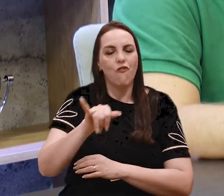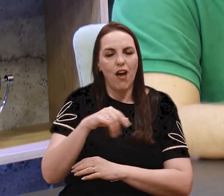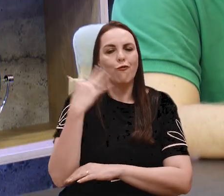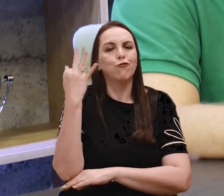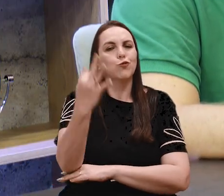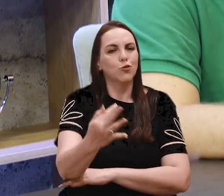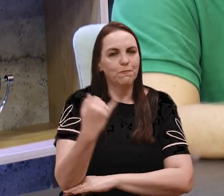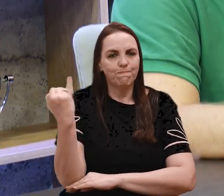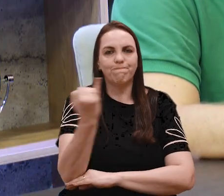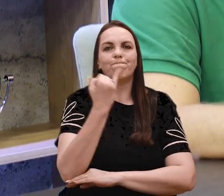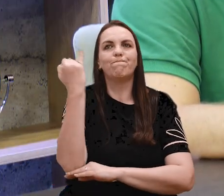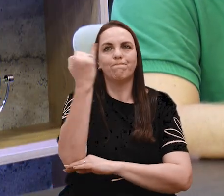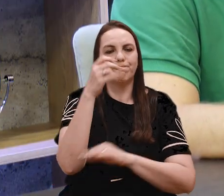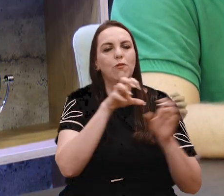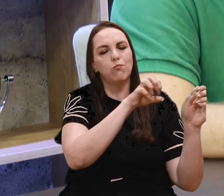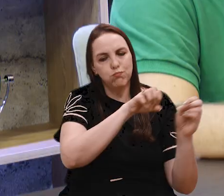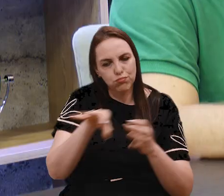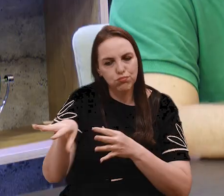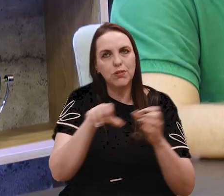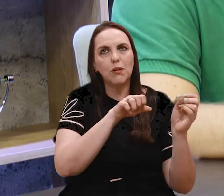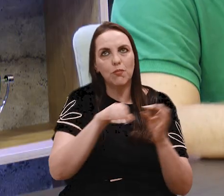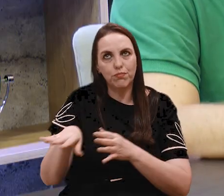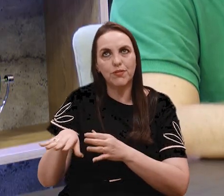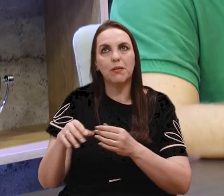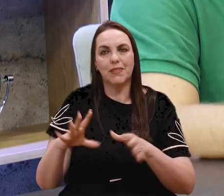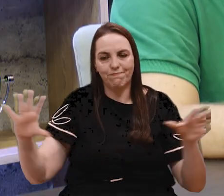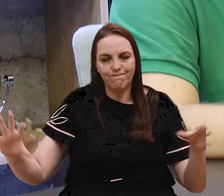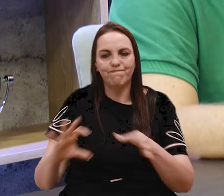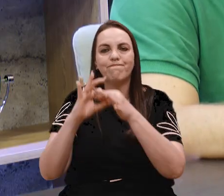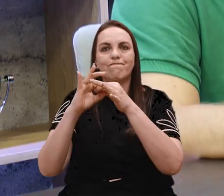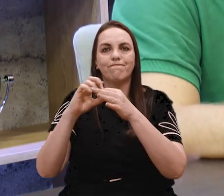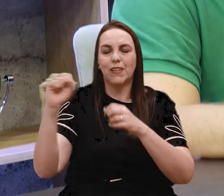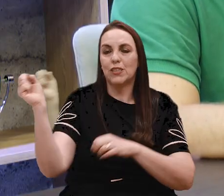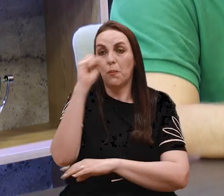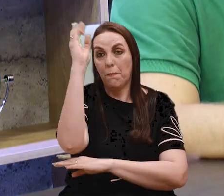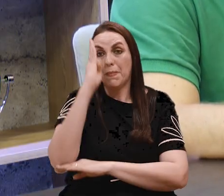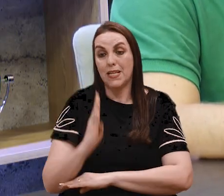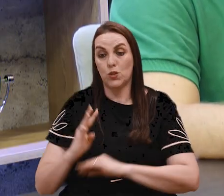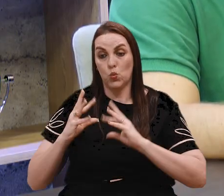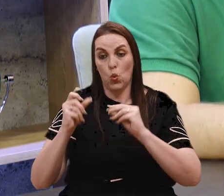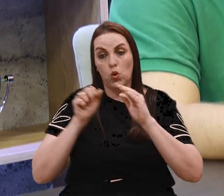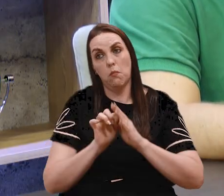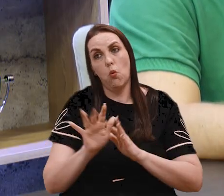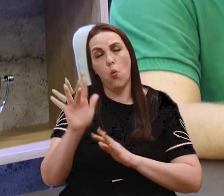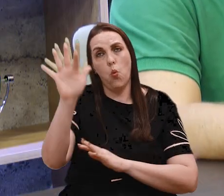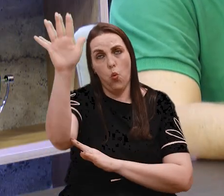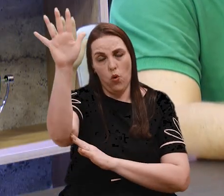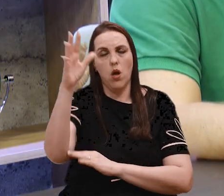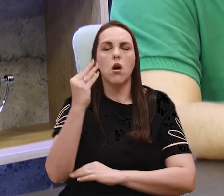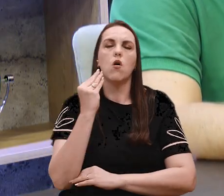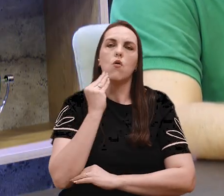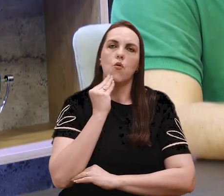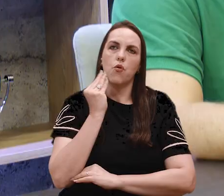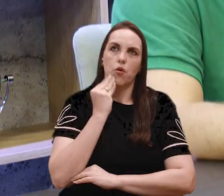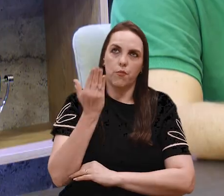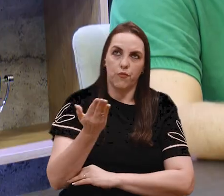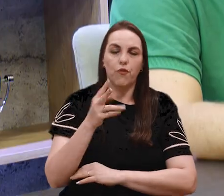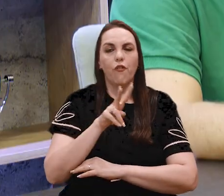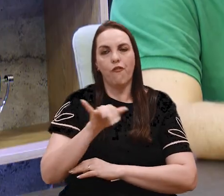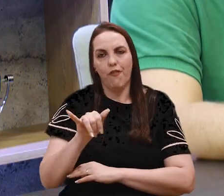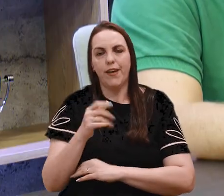importante via de escoamento de produção e conexão com o resto do país. Depois, obviamente, ela veio a ter